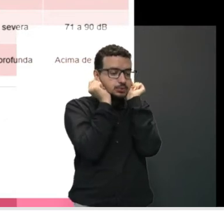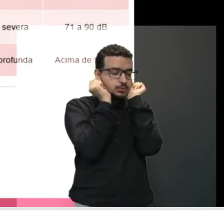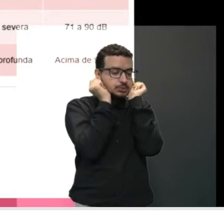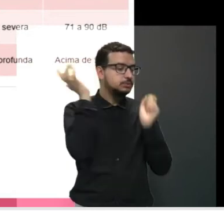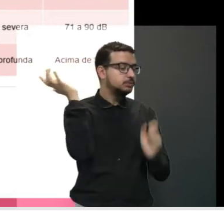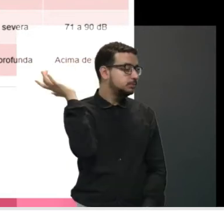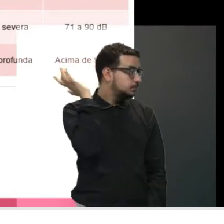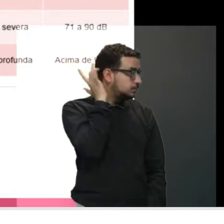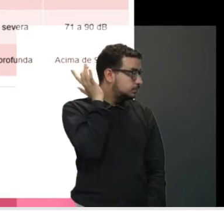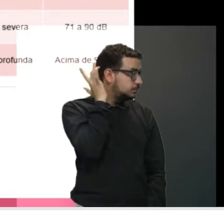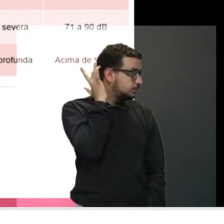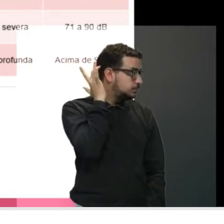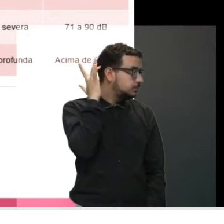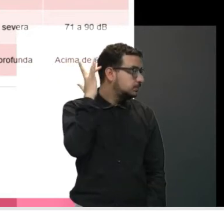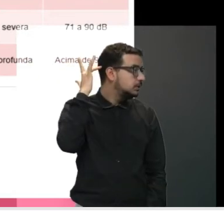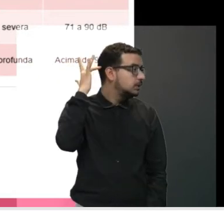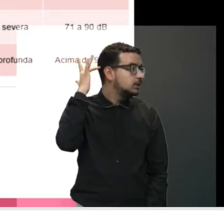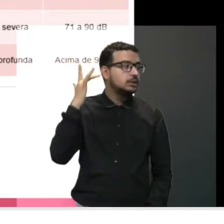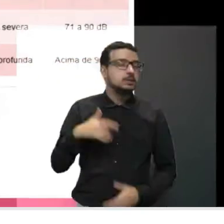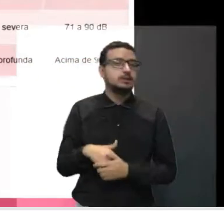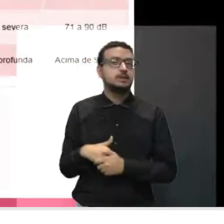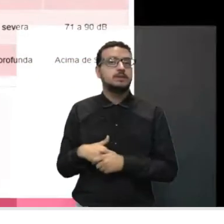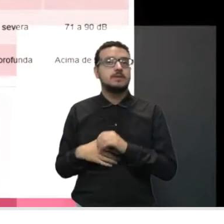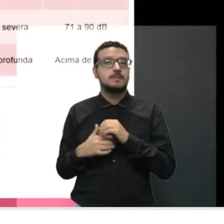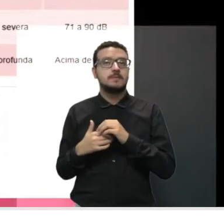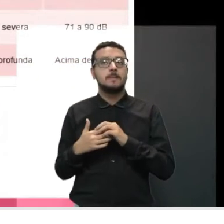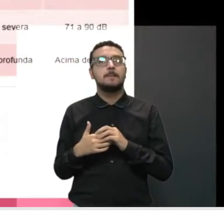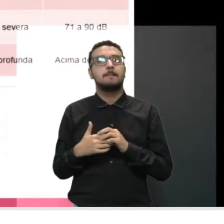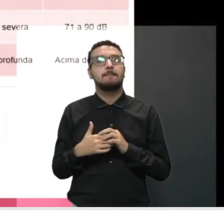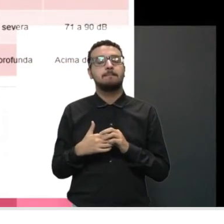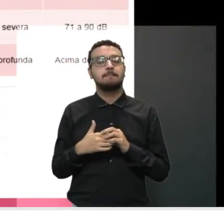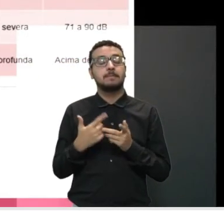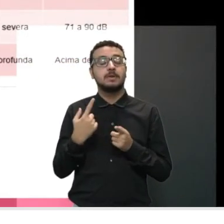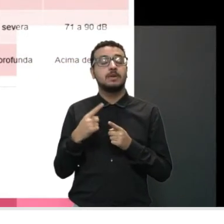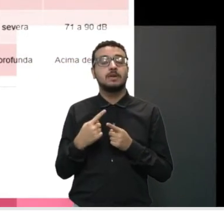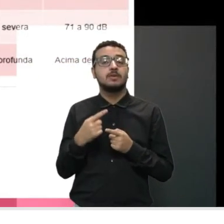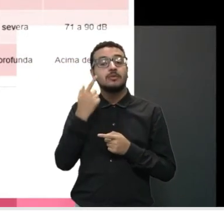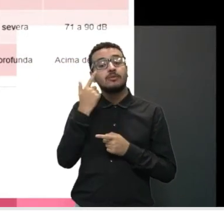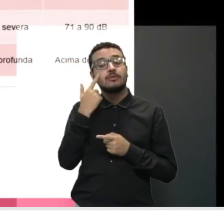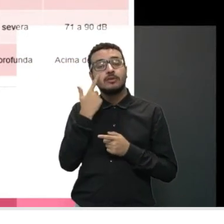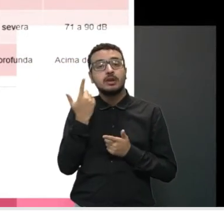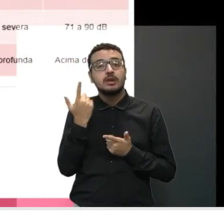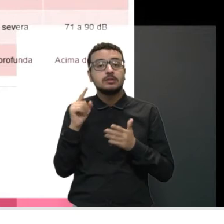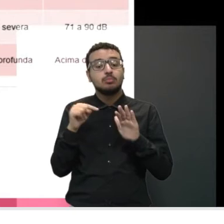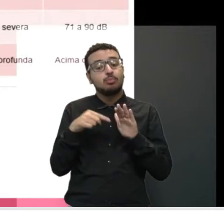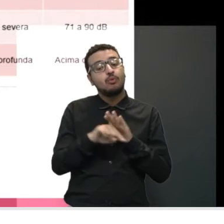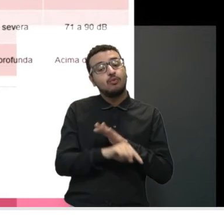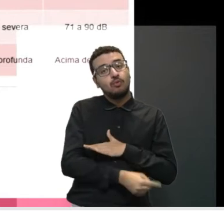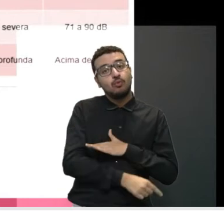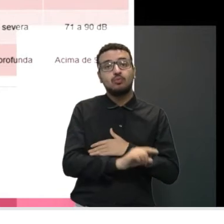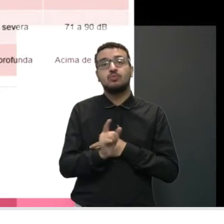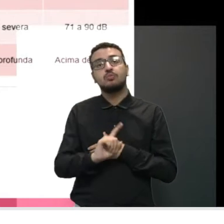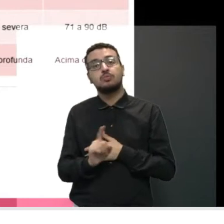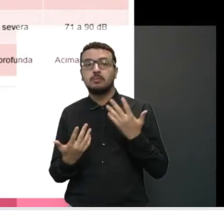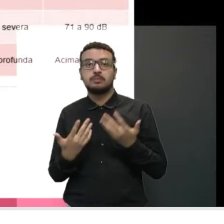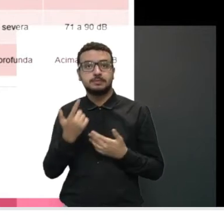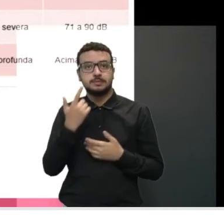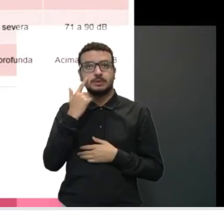Nesse audiograma aqui nós temos quais são as possibilidades de estímulos sonoros. João Pedro tem uma perda